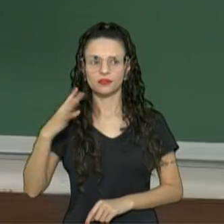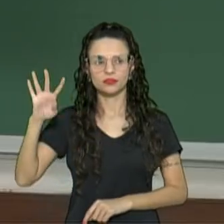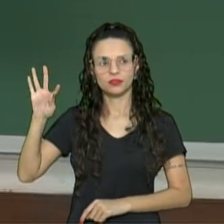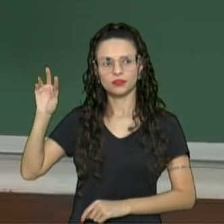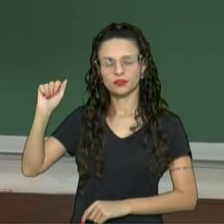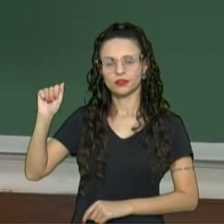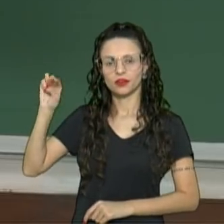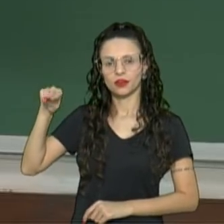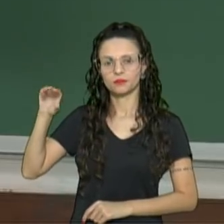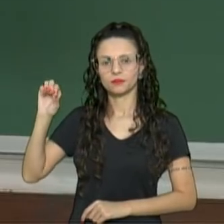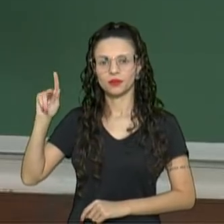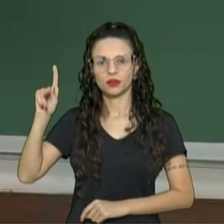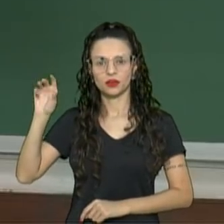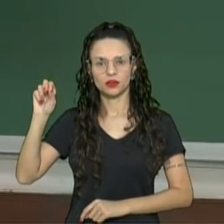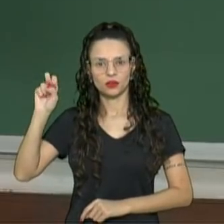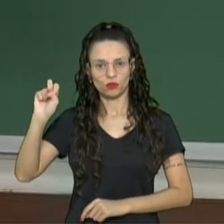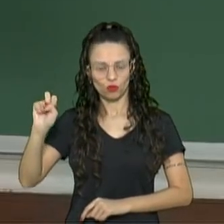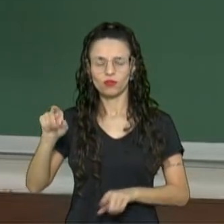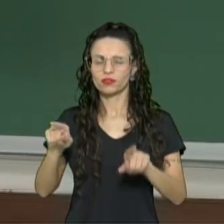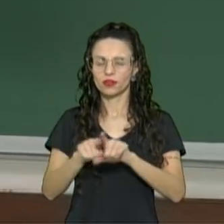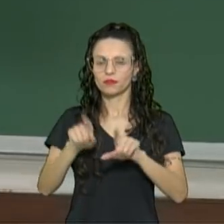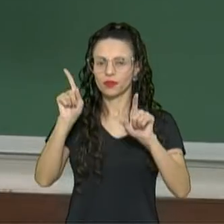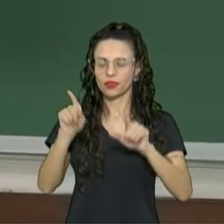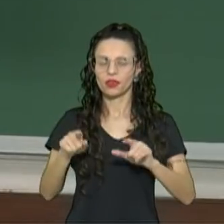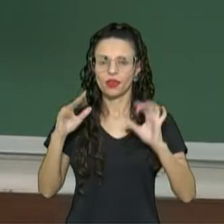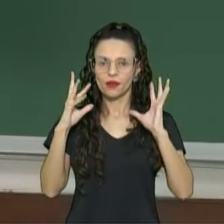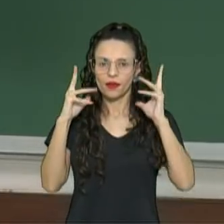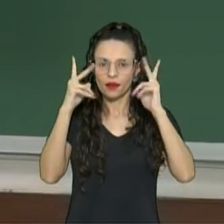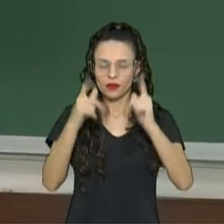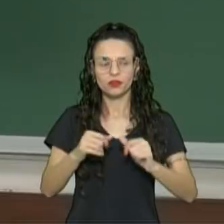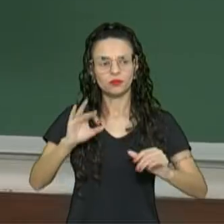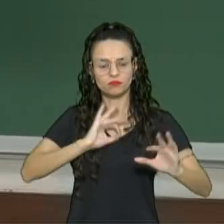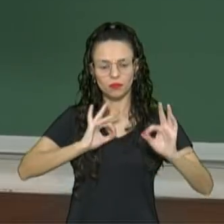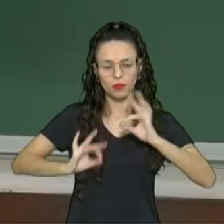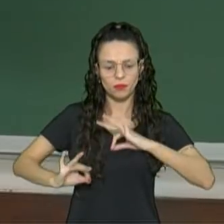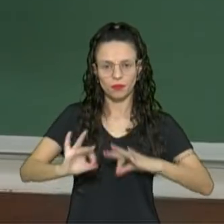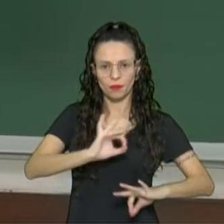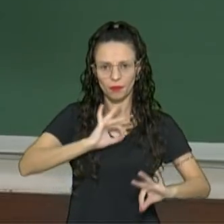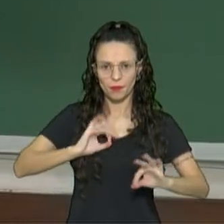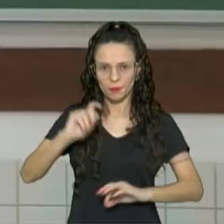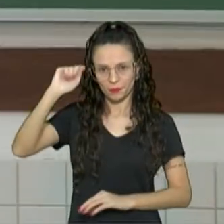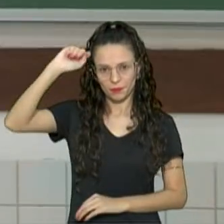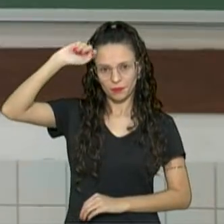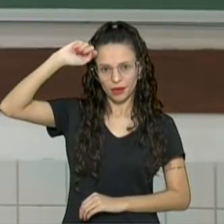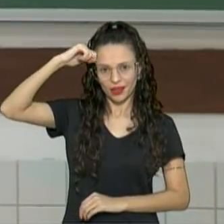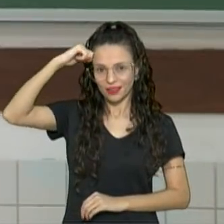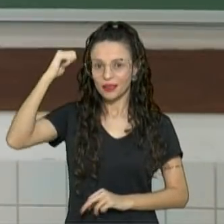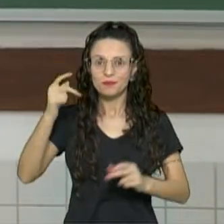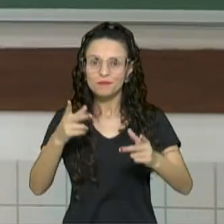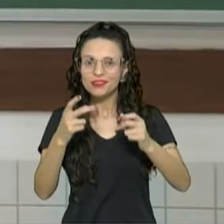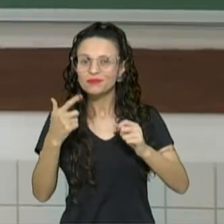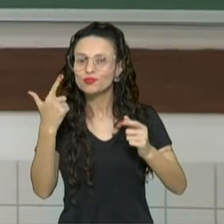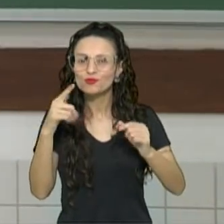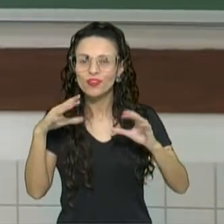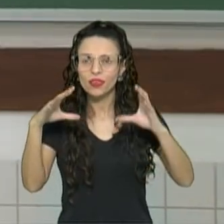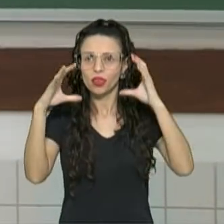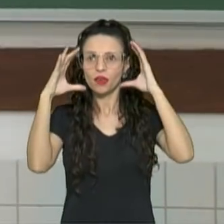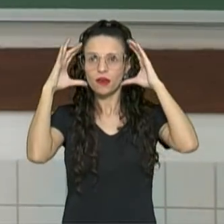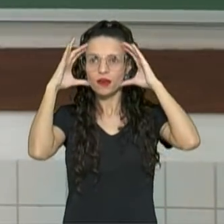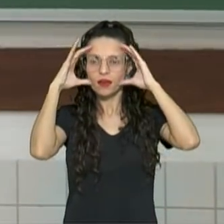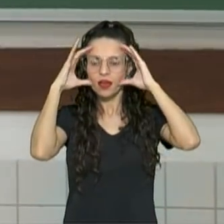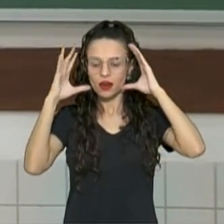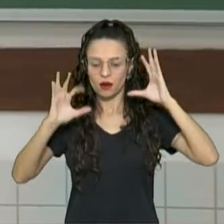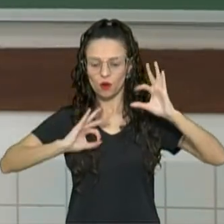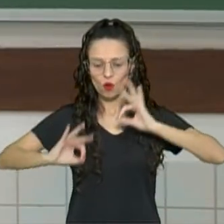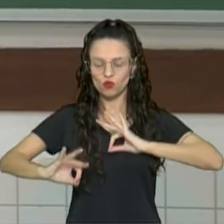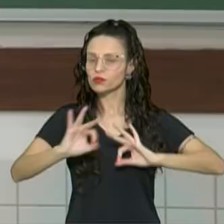grafismo também, representando outro animal, né, onça preta. Então, perceba que não tem o desenho ali, né, uma carinha de onça, mas sim